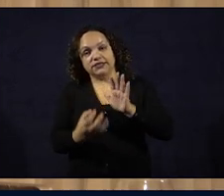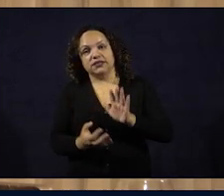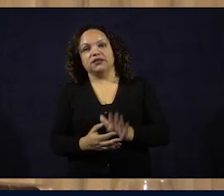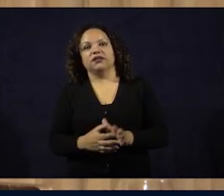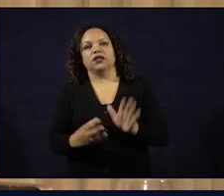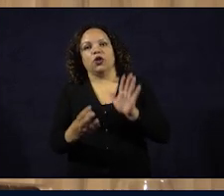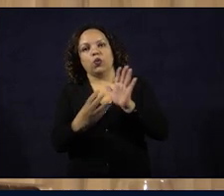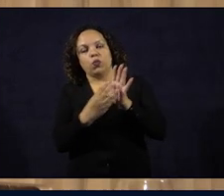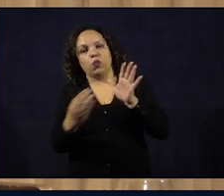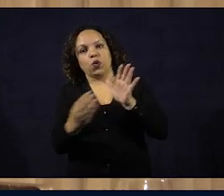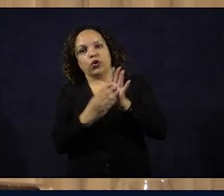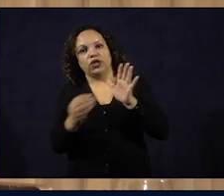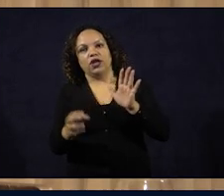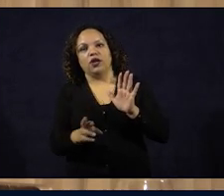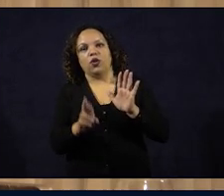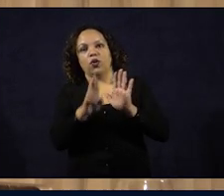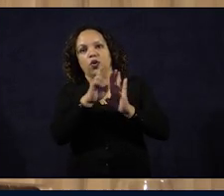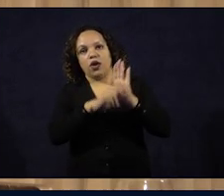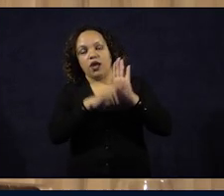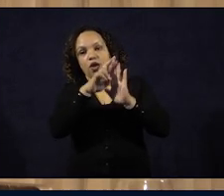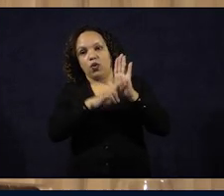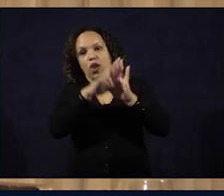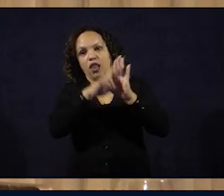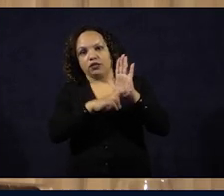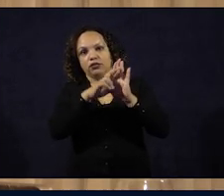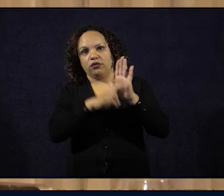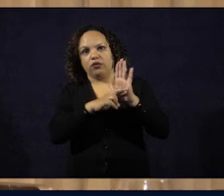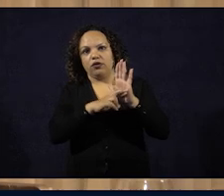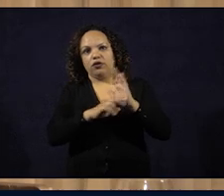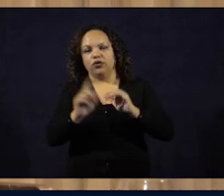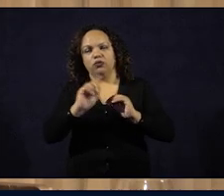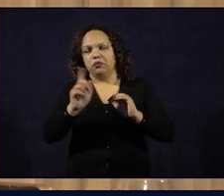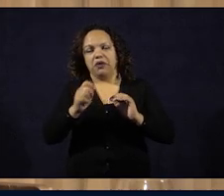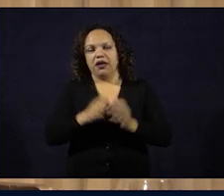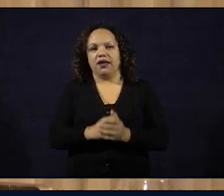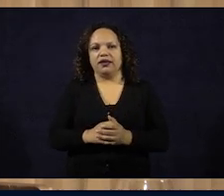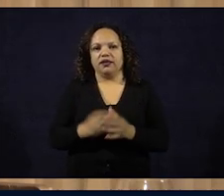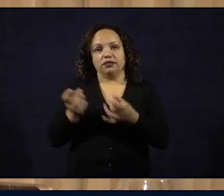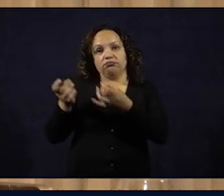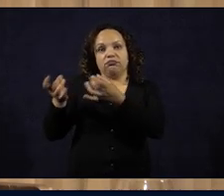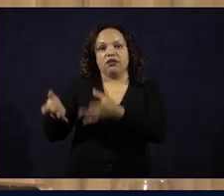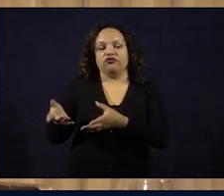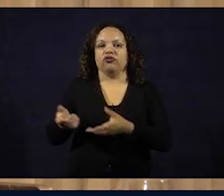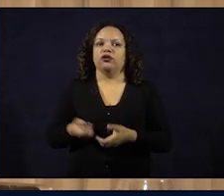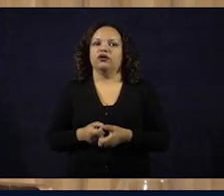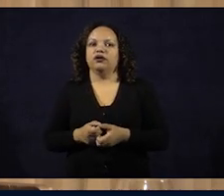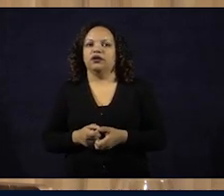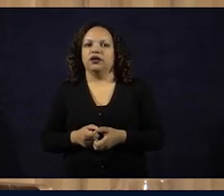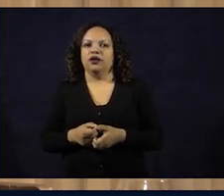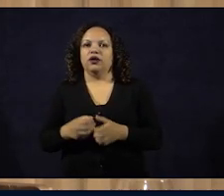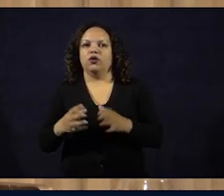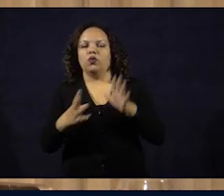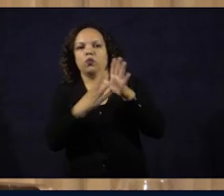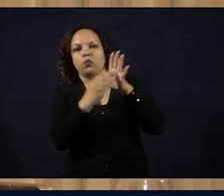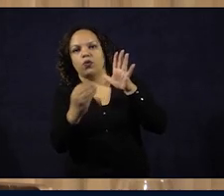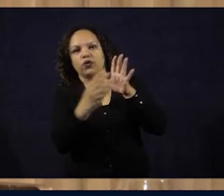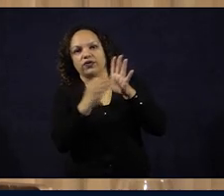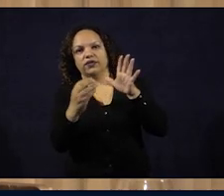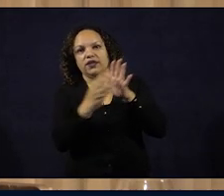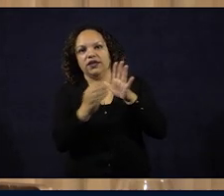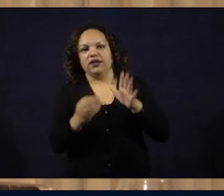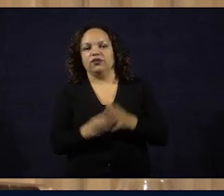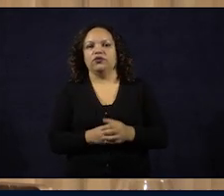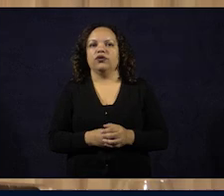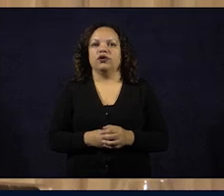modelo regulatório completamente diferente, inovador, não é um modelo de concessão, é um modelo onde, aí para também a plateia